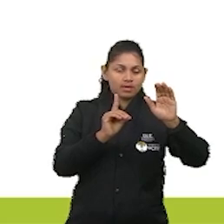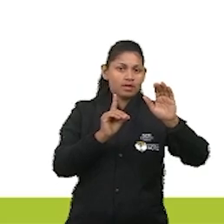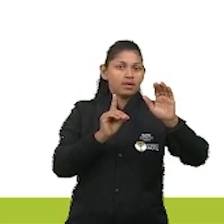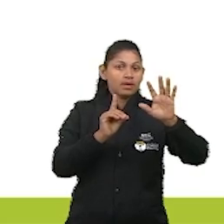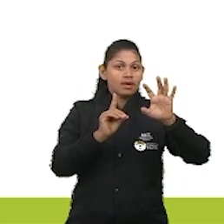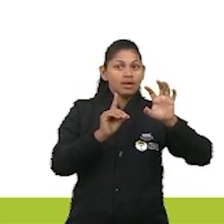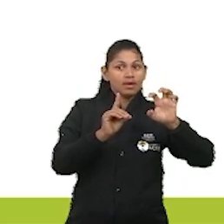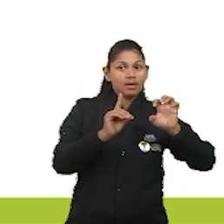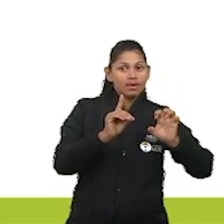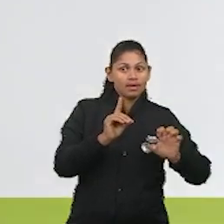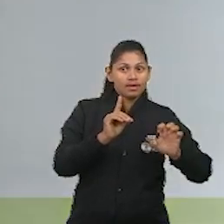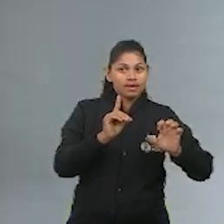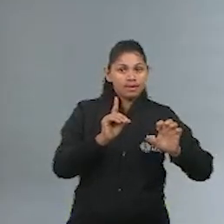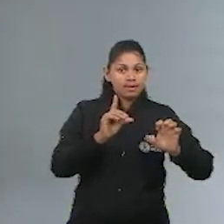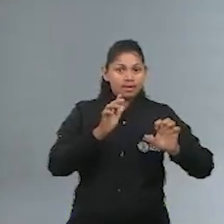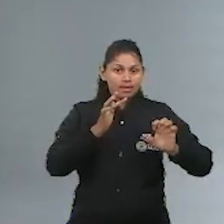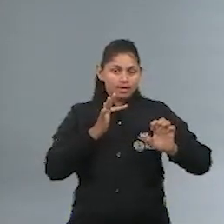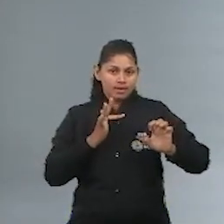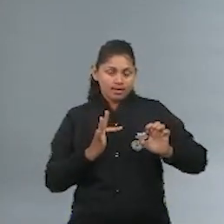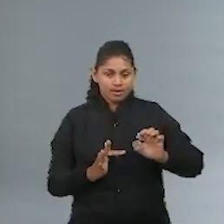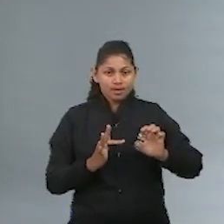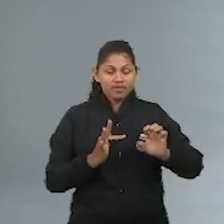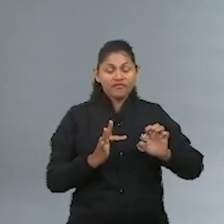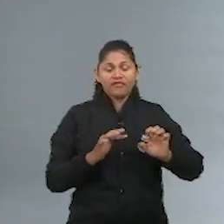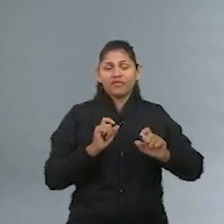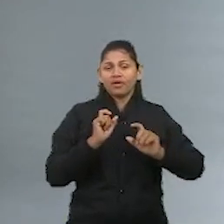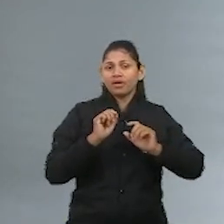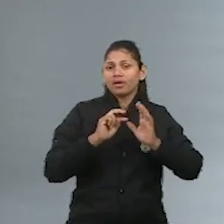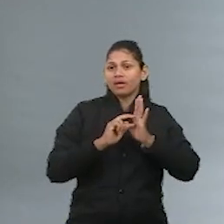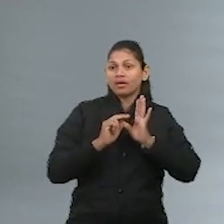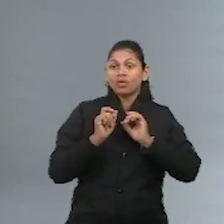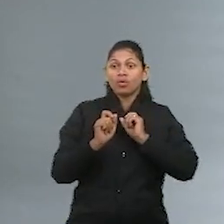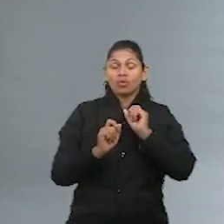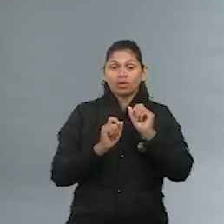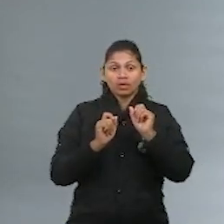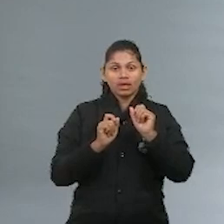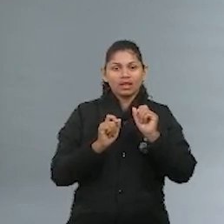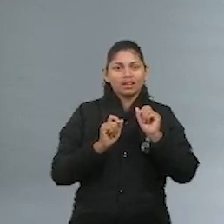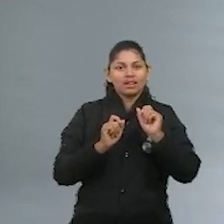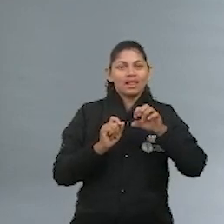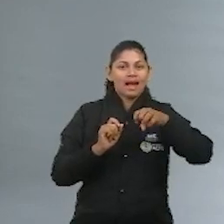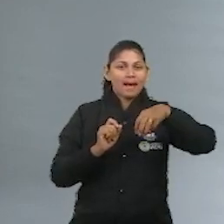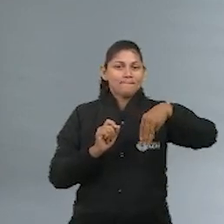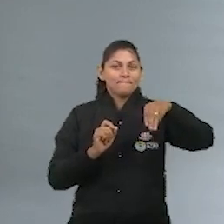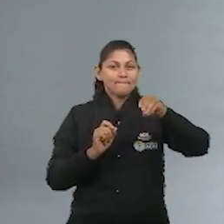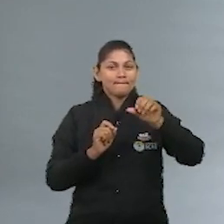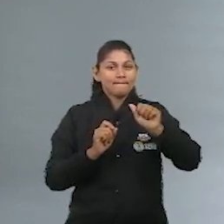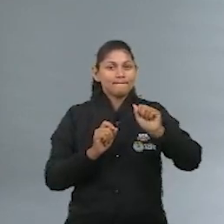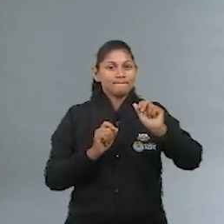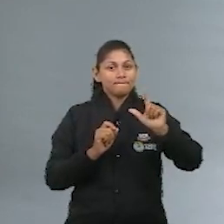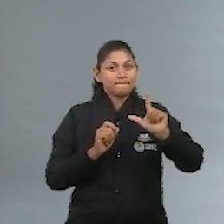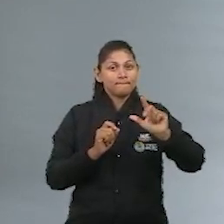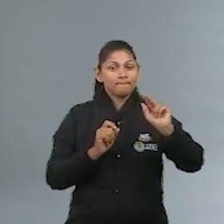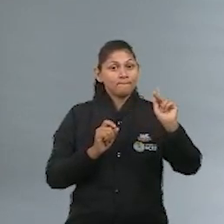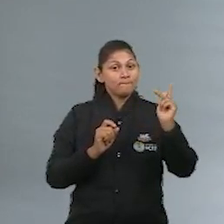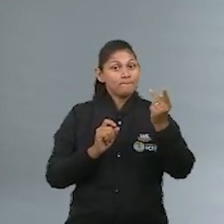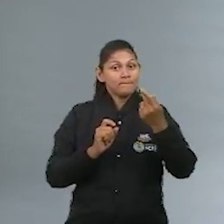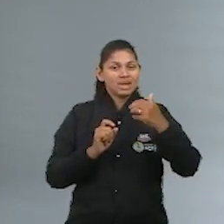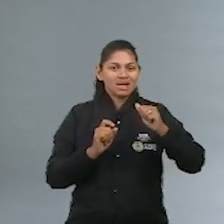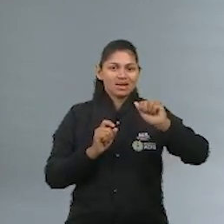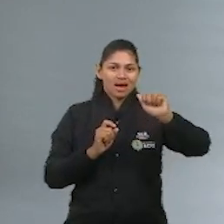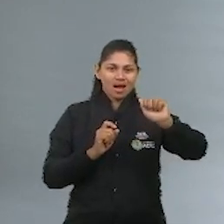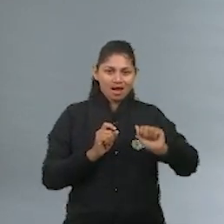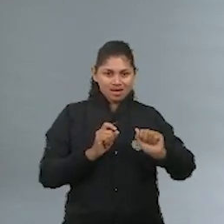né, a um ponto nó, ou então se eu posso começar até do B aqui, eu tenho que ter o circuito fechado, aí eu vou chamar de malha. Tem um